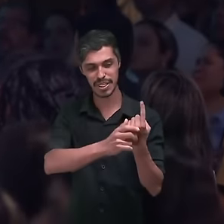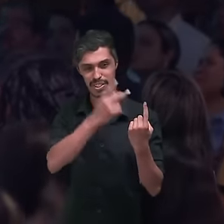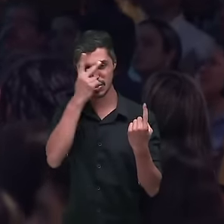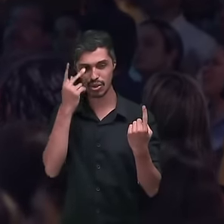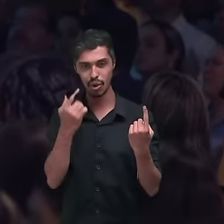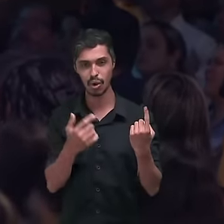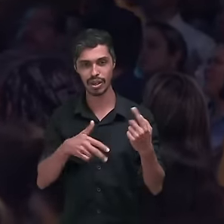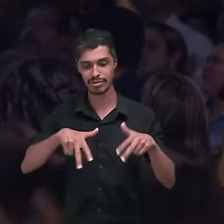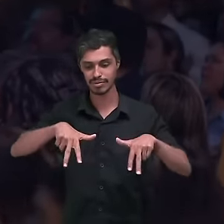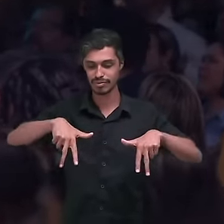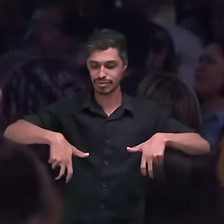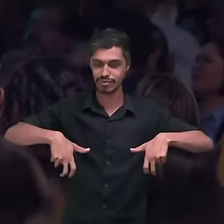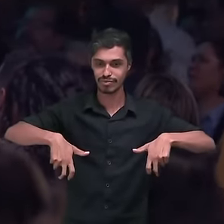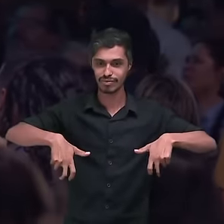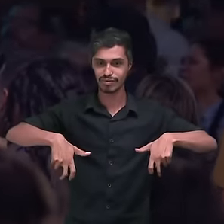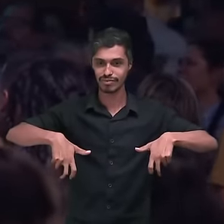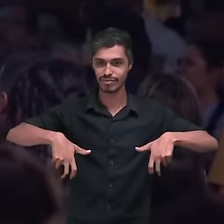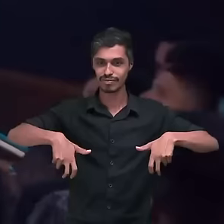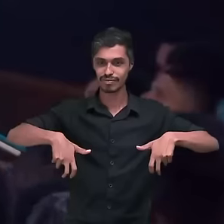lado de você.